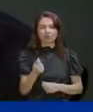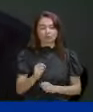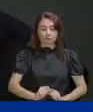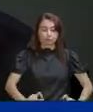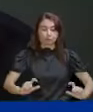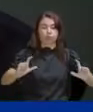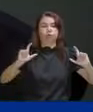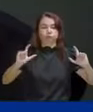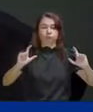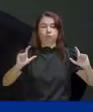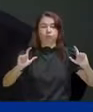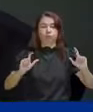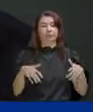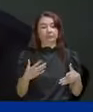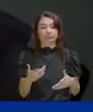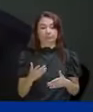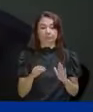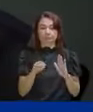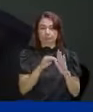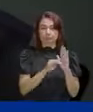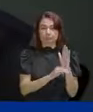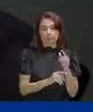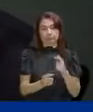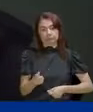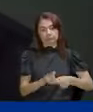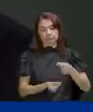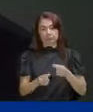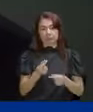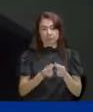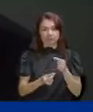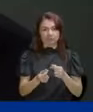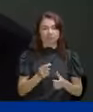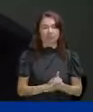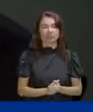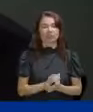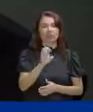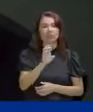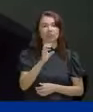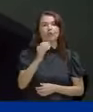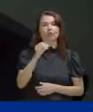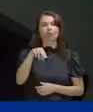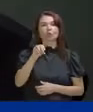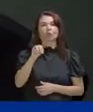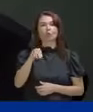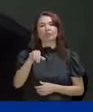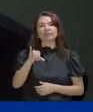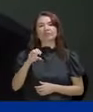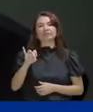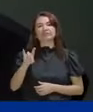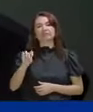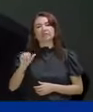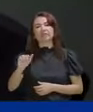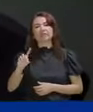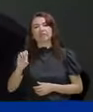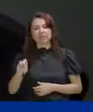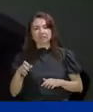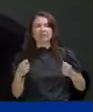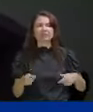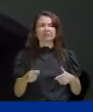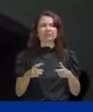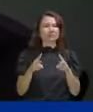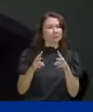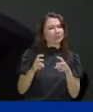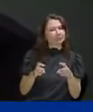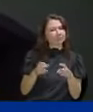me parece, pelo Foco no princípio da desembargador Carlos necessidade, tem que Storck. avaliar se o fim do gasto público foi atingido, que